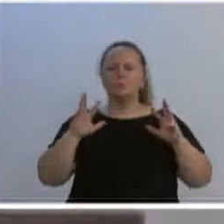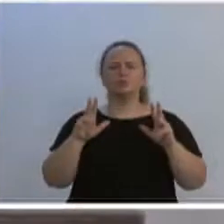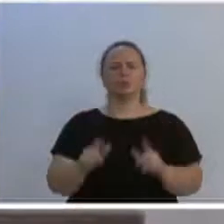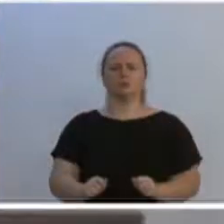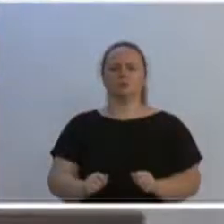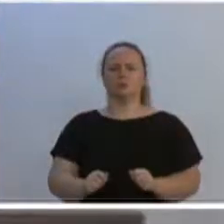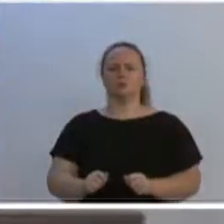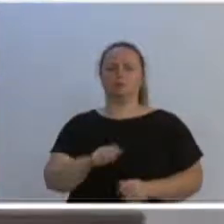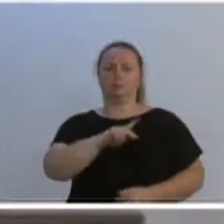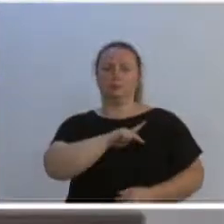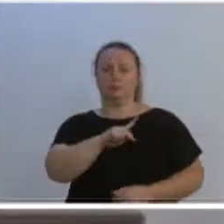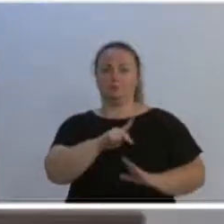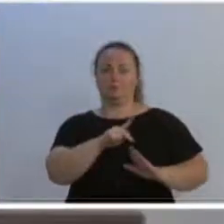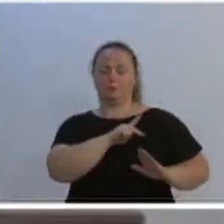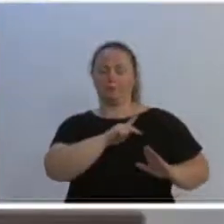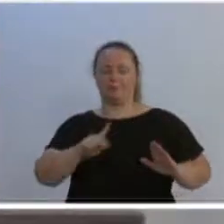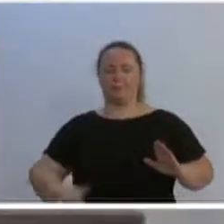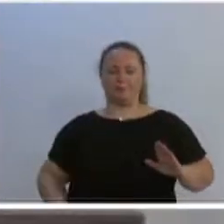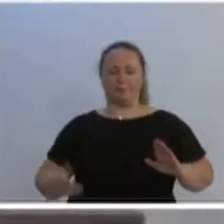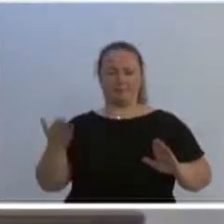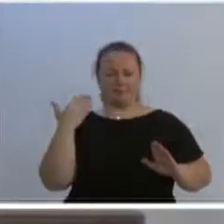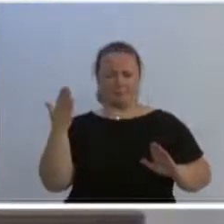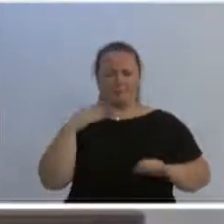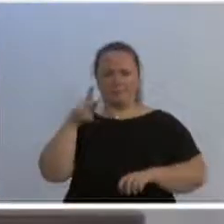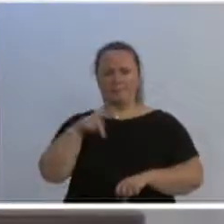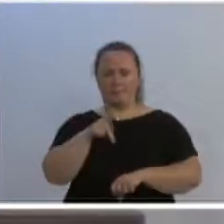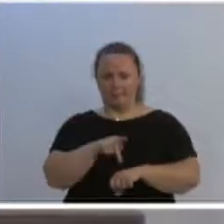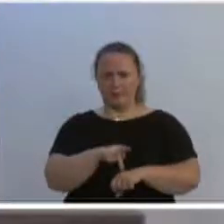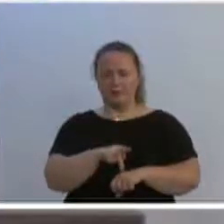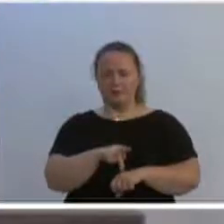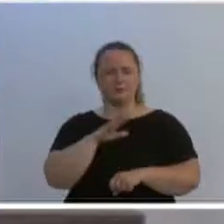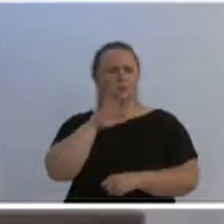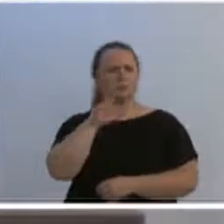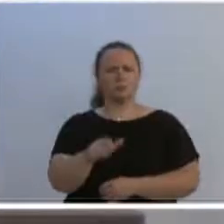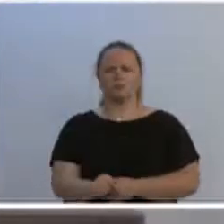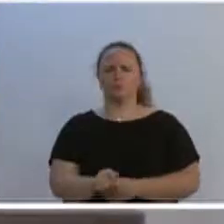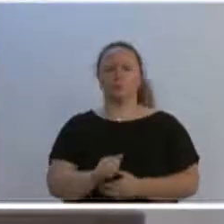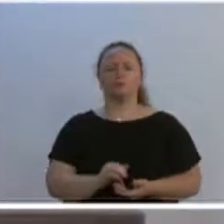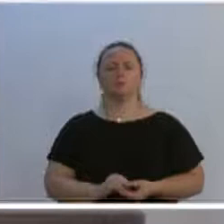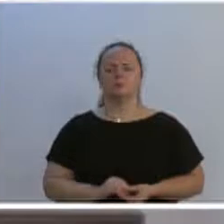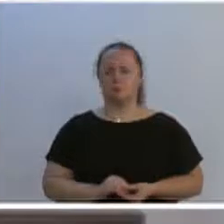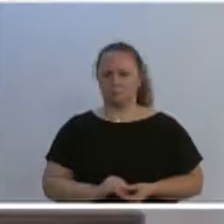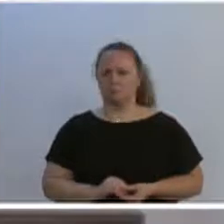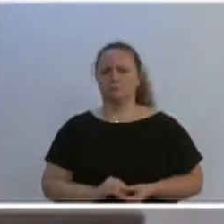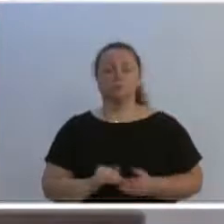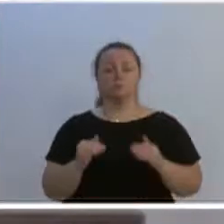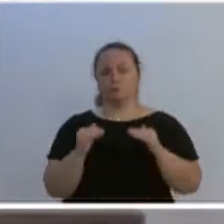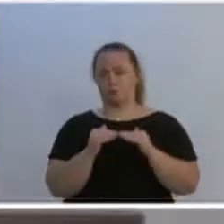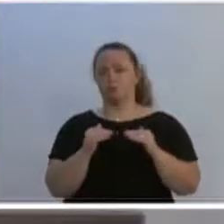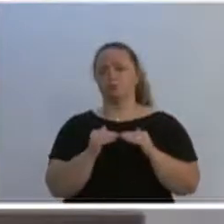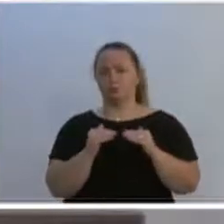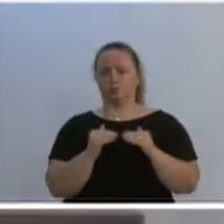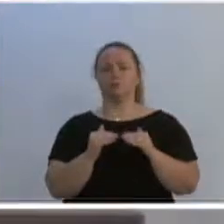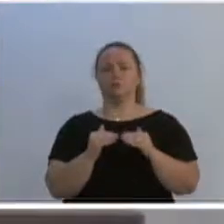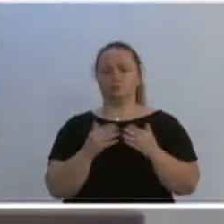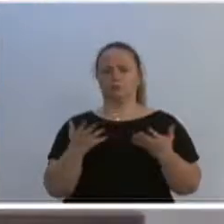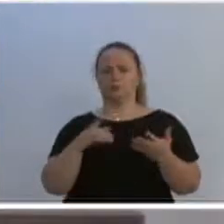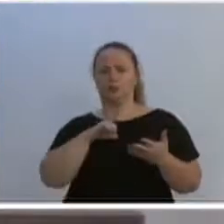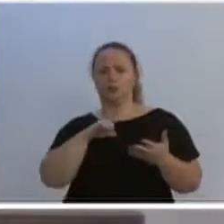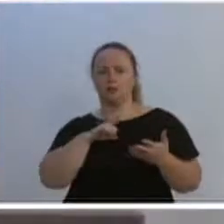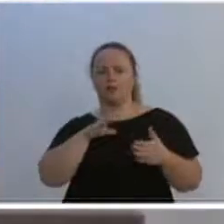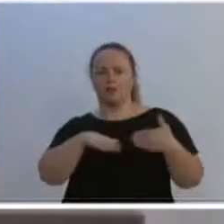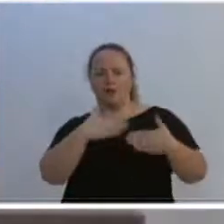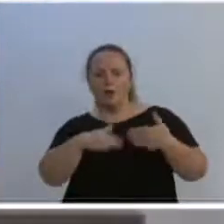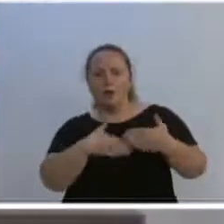na presidência do nosso país. Eu concordo com Vossa Excelência, nós tivemos, sem dúvida nenhuma, avanços